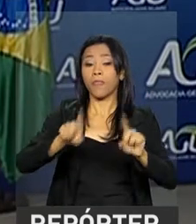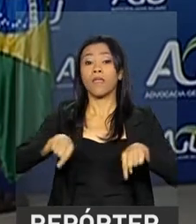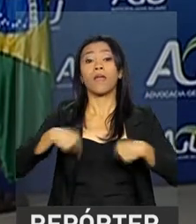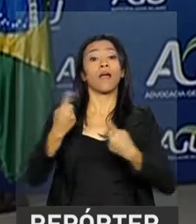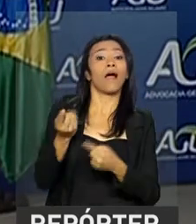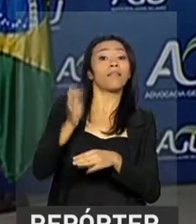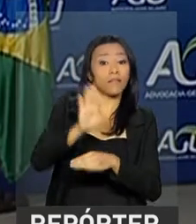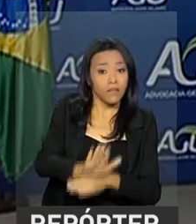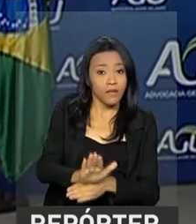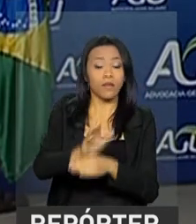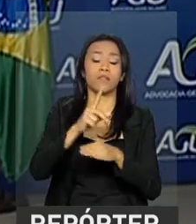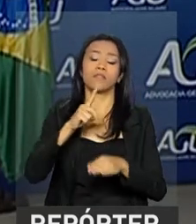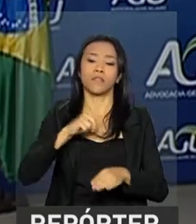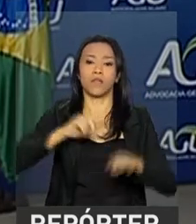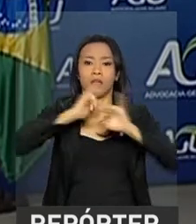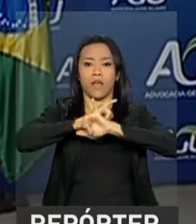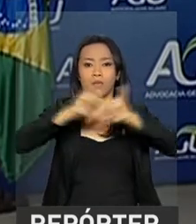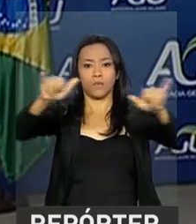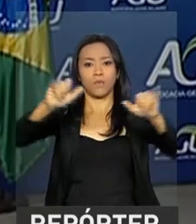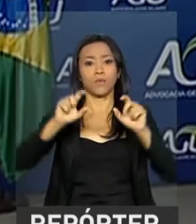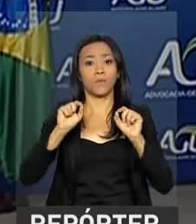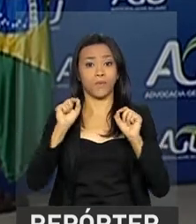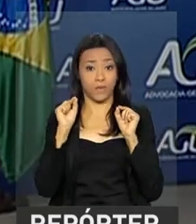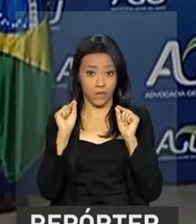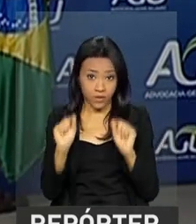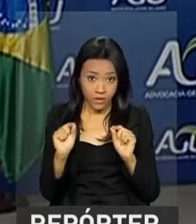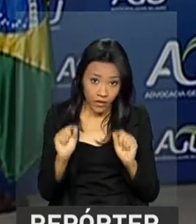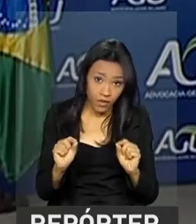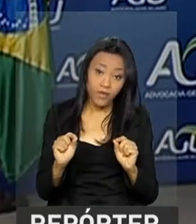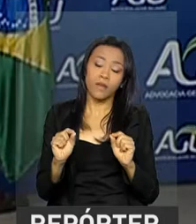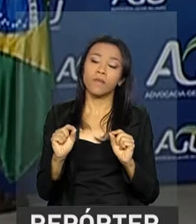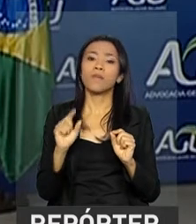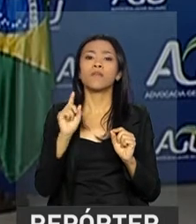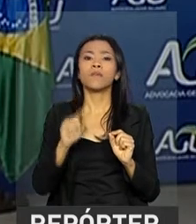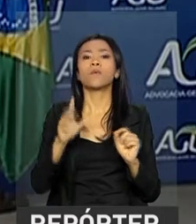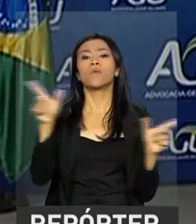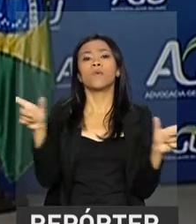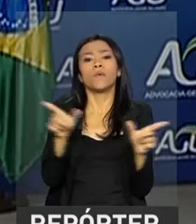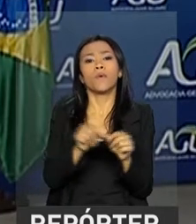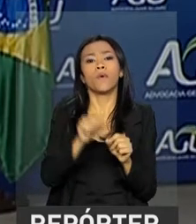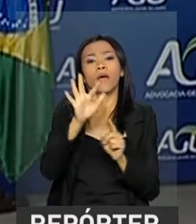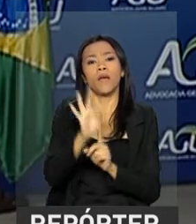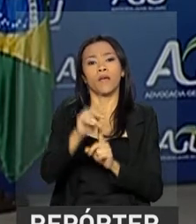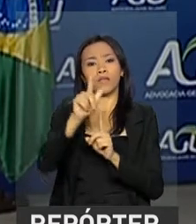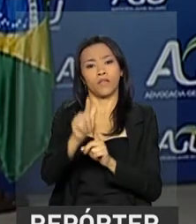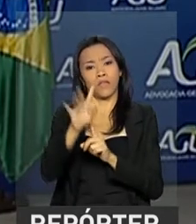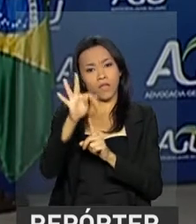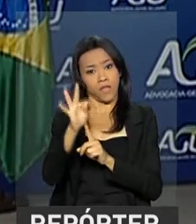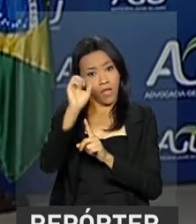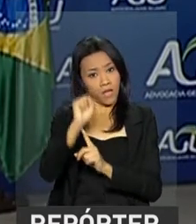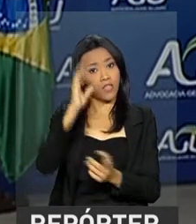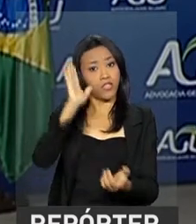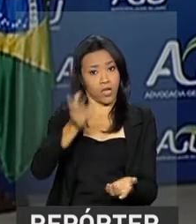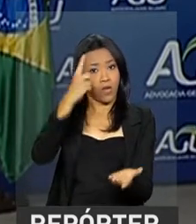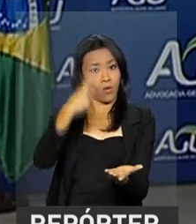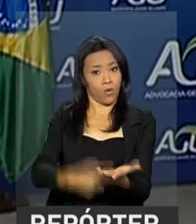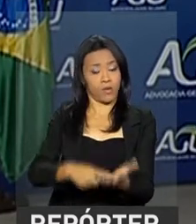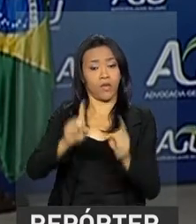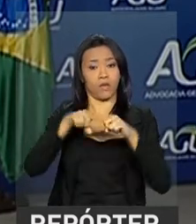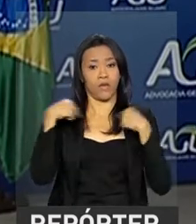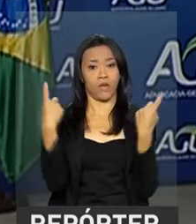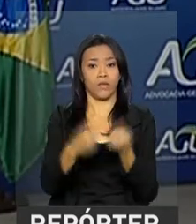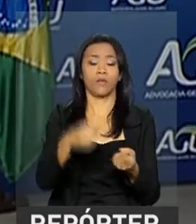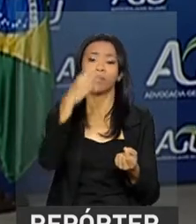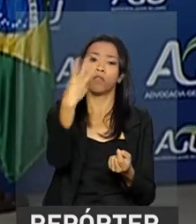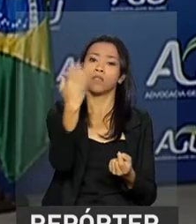presidente Michel Temer anuncia a distribuição dos resultados do FGTS em uma cerimônia, está marcada para as 3 horas da tarde lá no